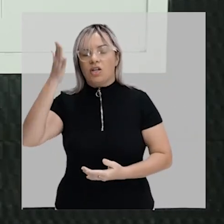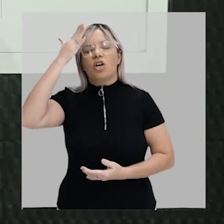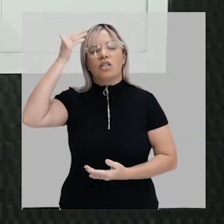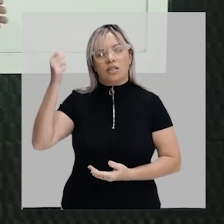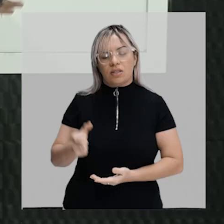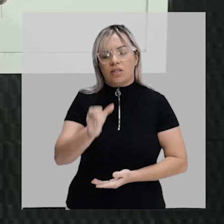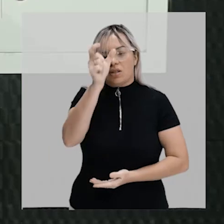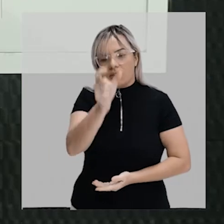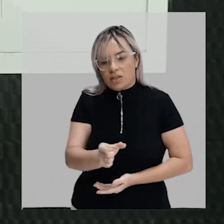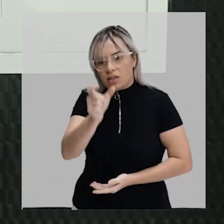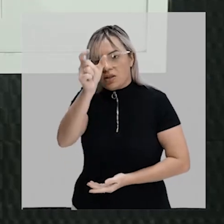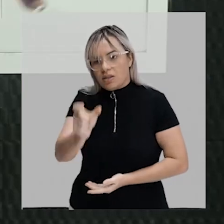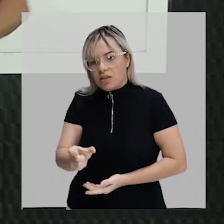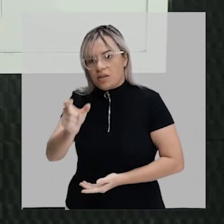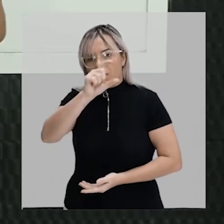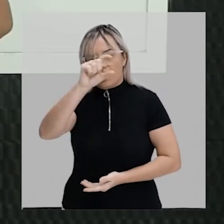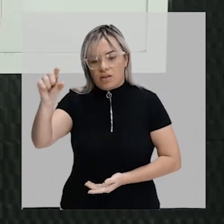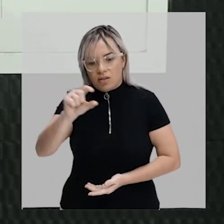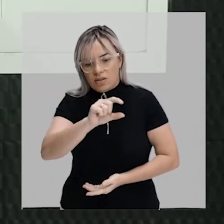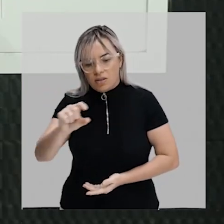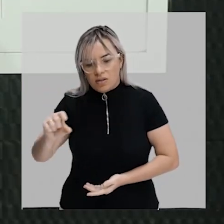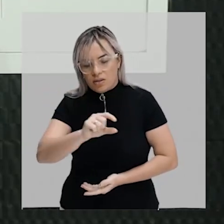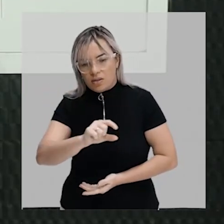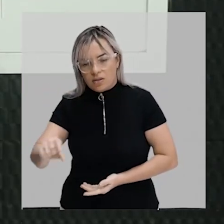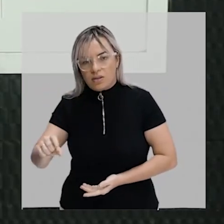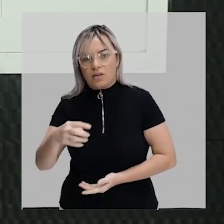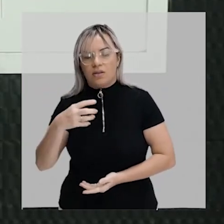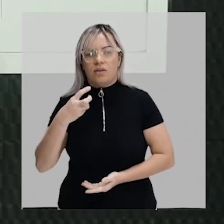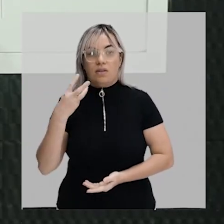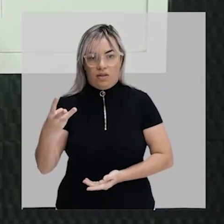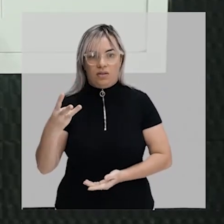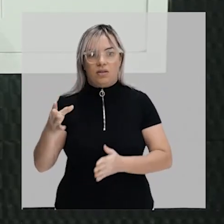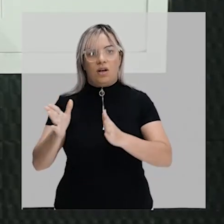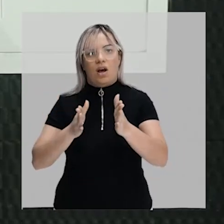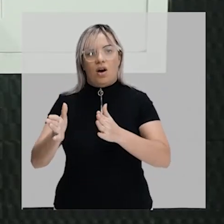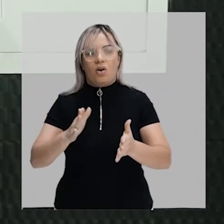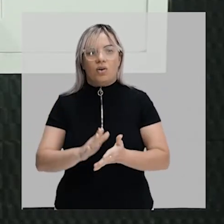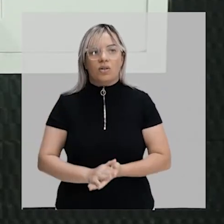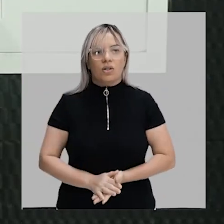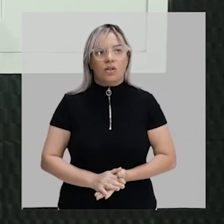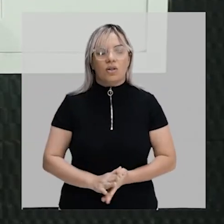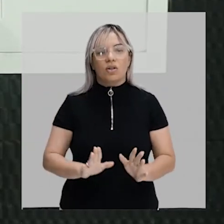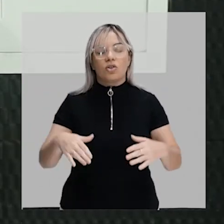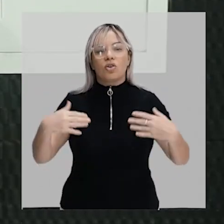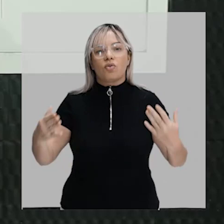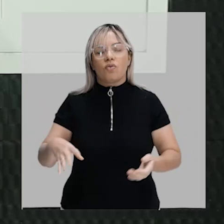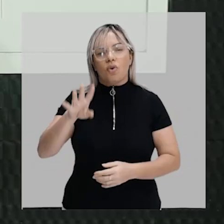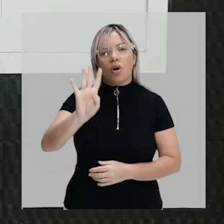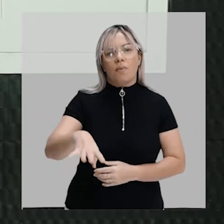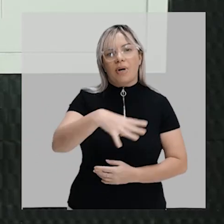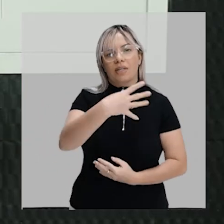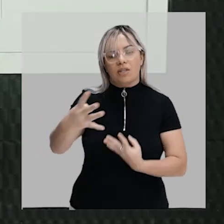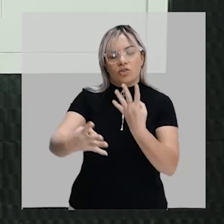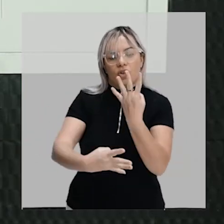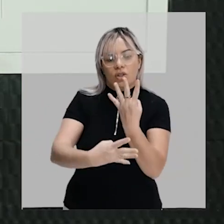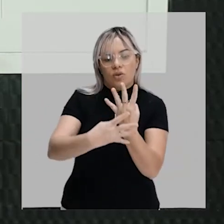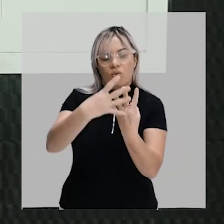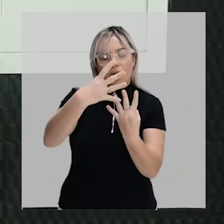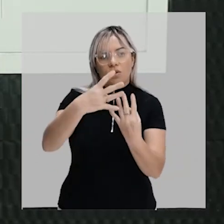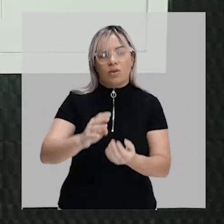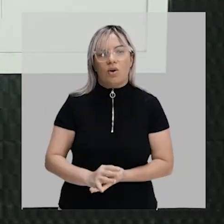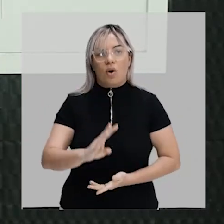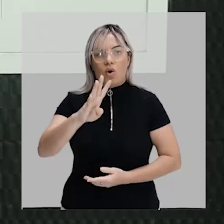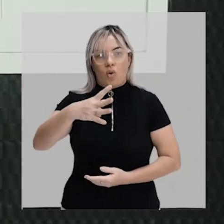arma uma atriz quadrada de ordem 4 já sabe que tem quatro linhas e quatro colunas beleza e assim sucessivamente